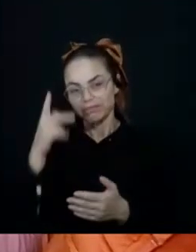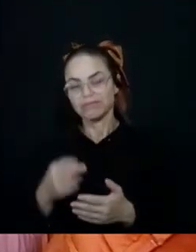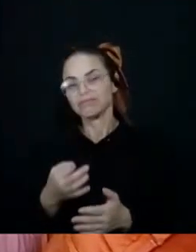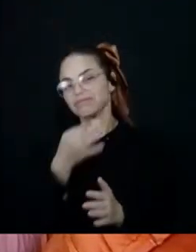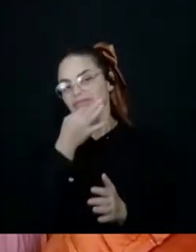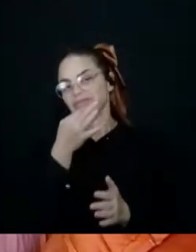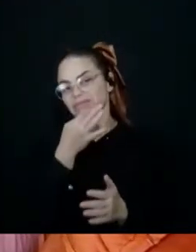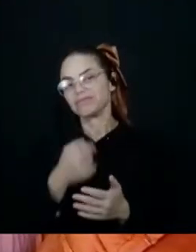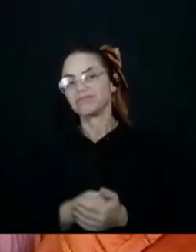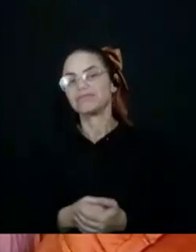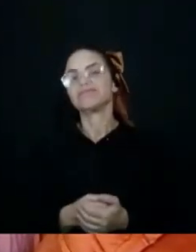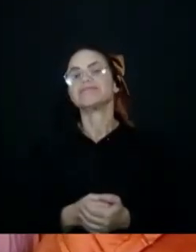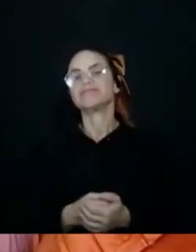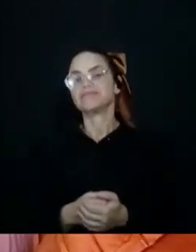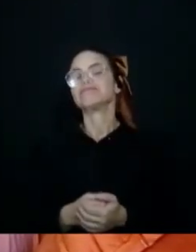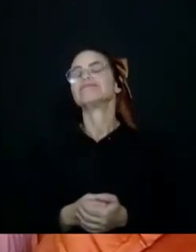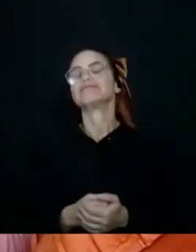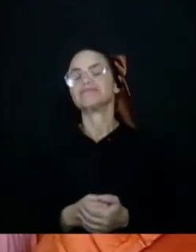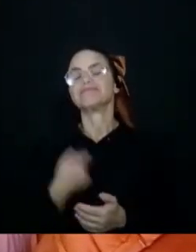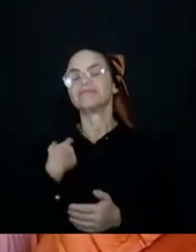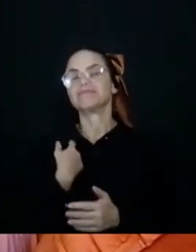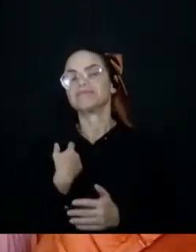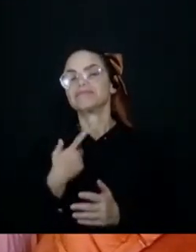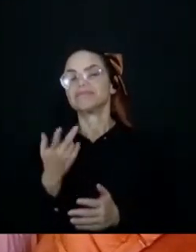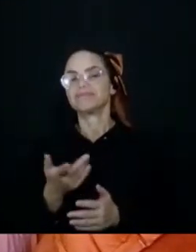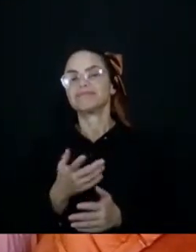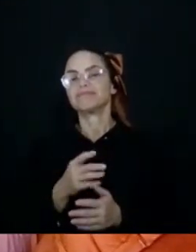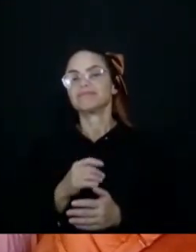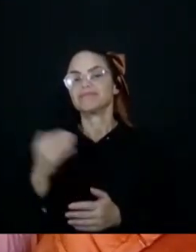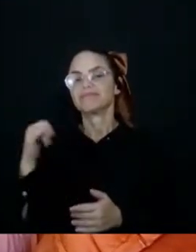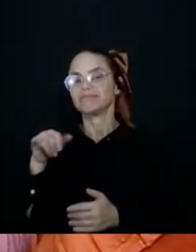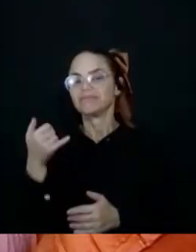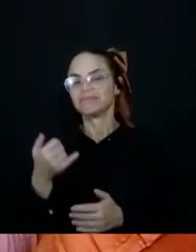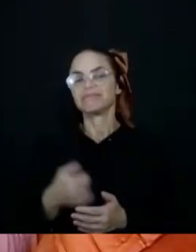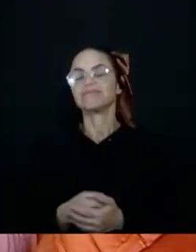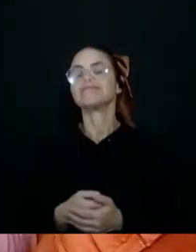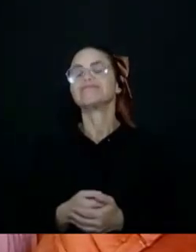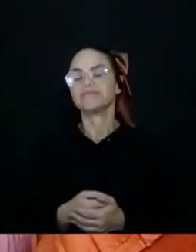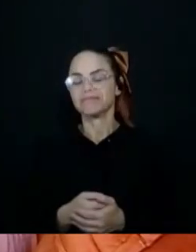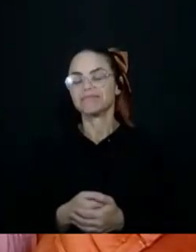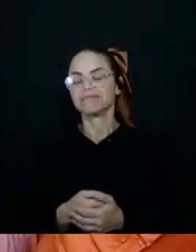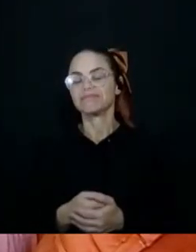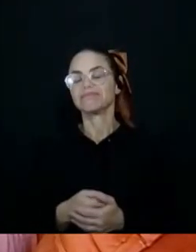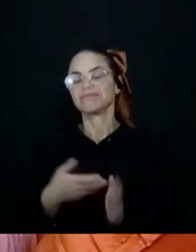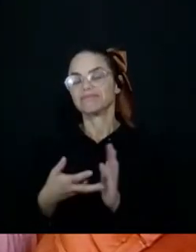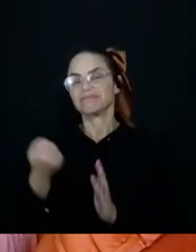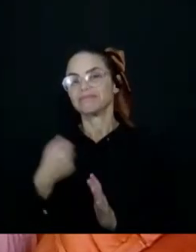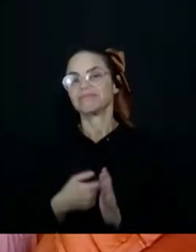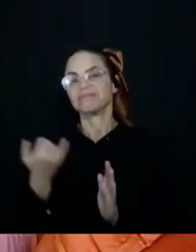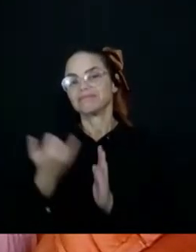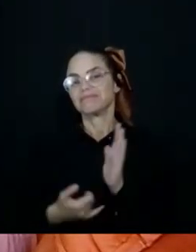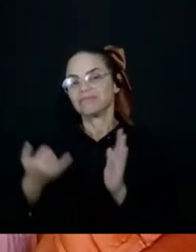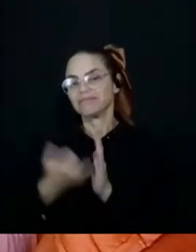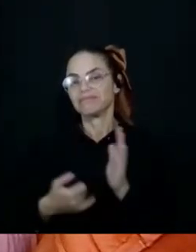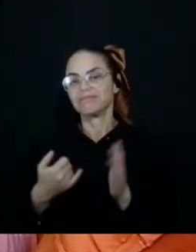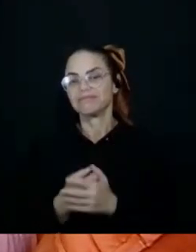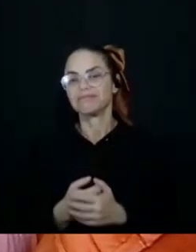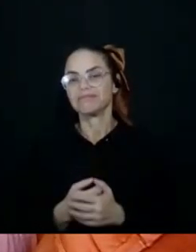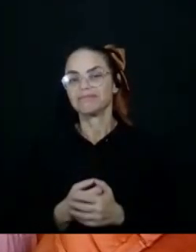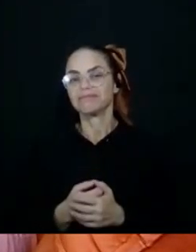para não cair no leão e como aproveitar essa nova isenção aí do imposto de renda para quem ganha